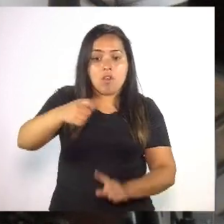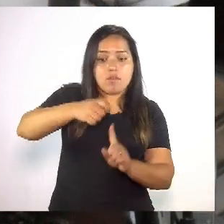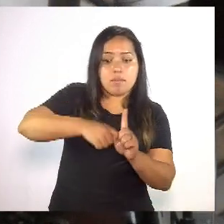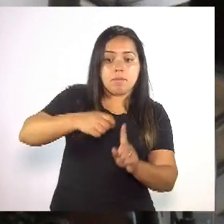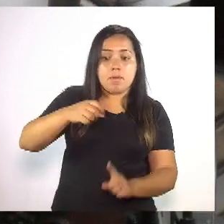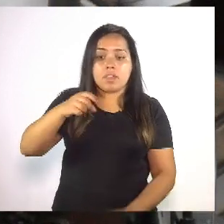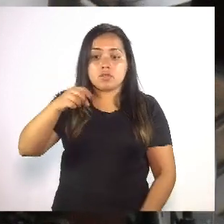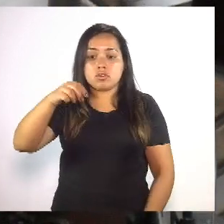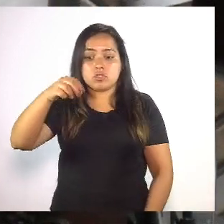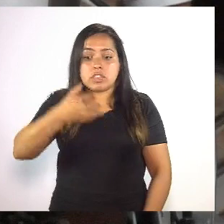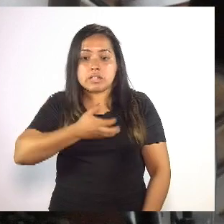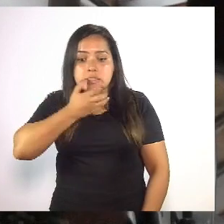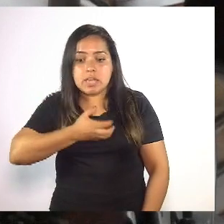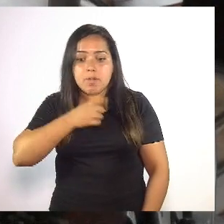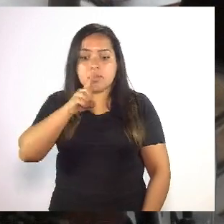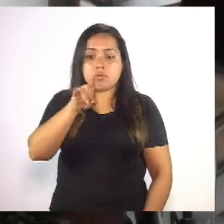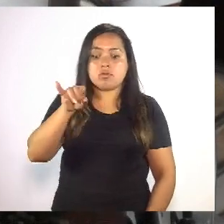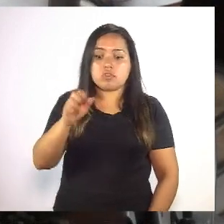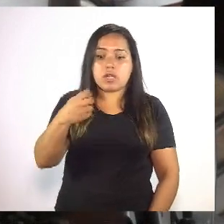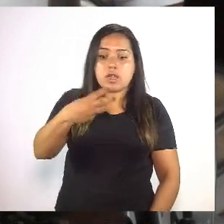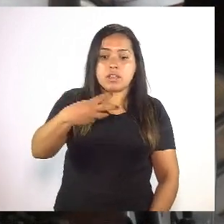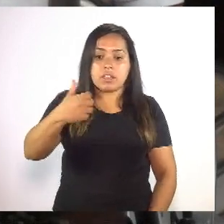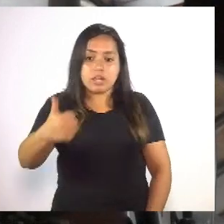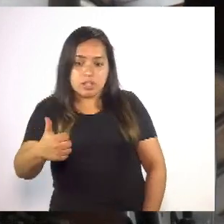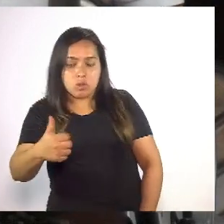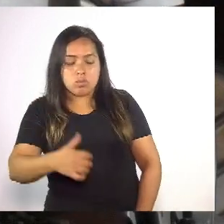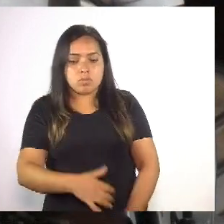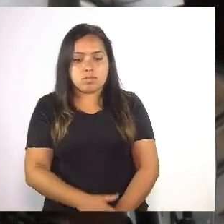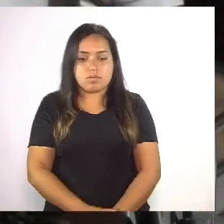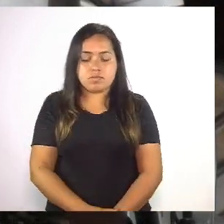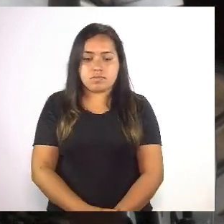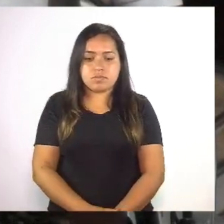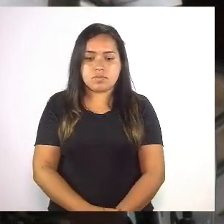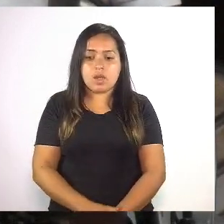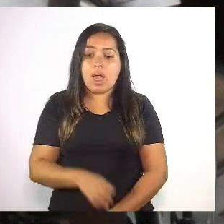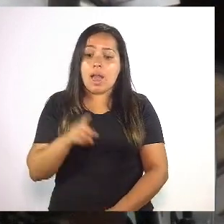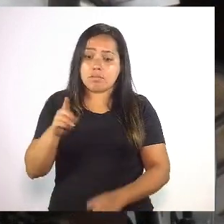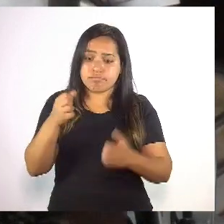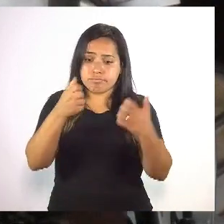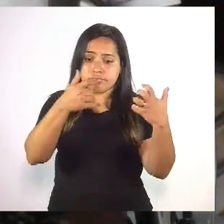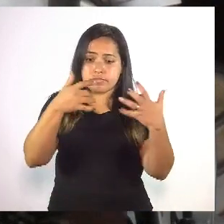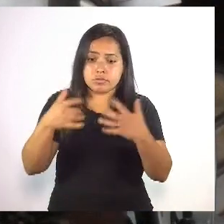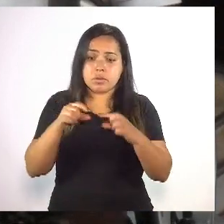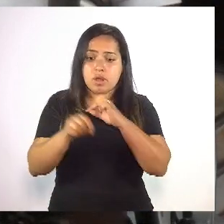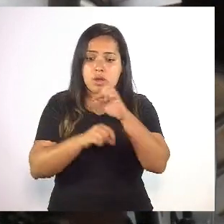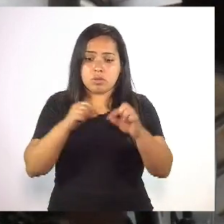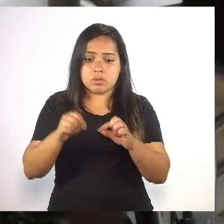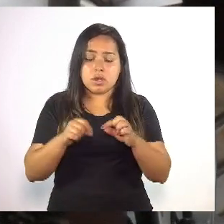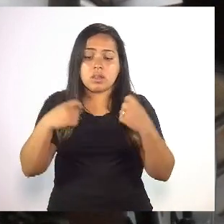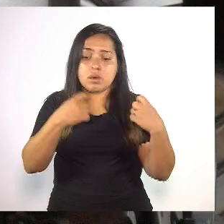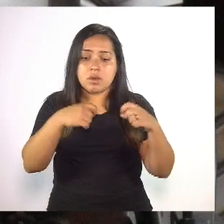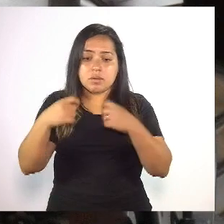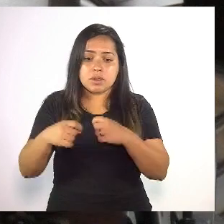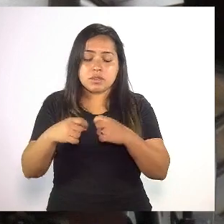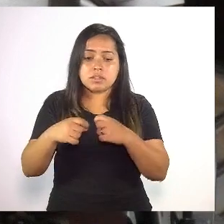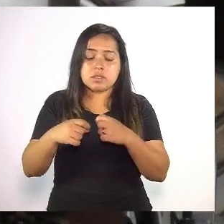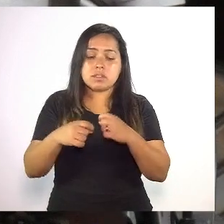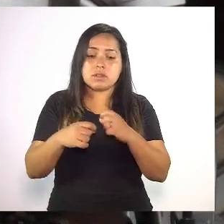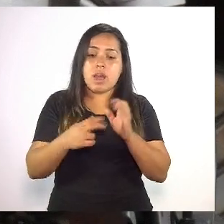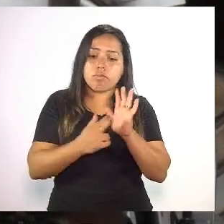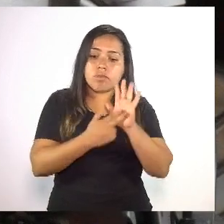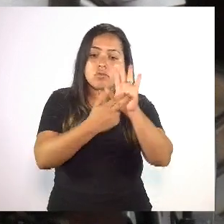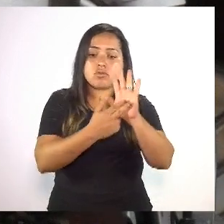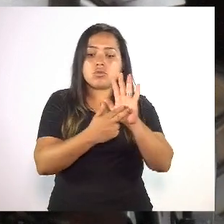Apresentação e esclarecimento sobre o ofício número 014/2020 do Tribunal de Contas do Estado do Rio de Janeiro, que encaminha a prestação